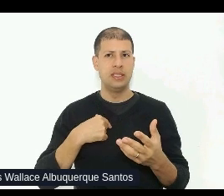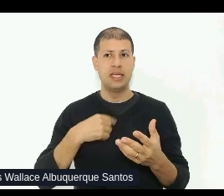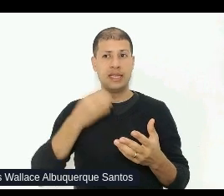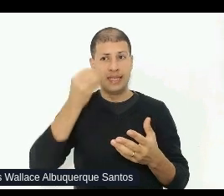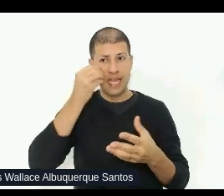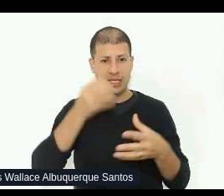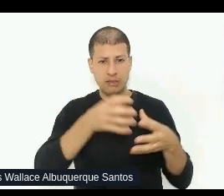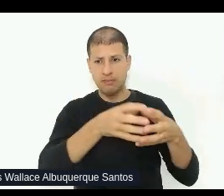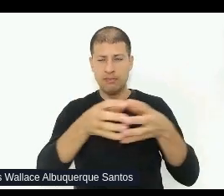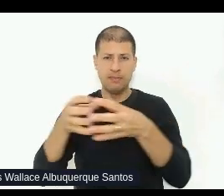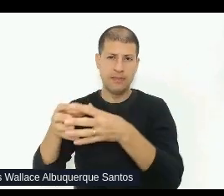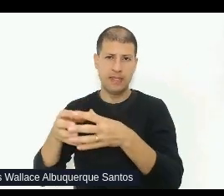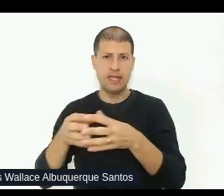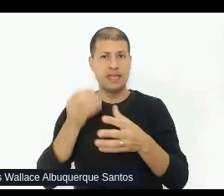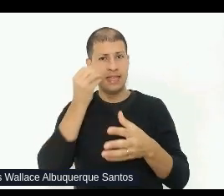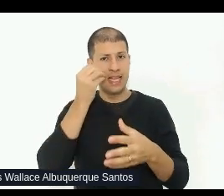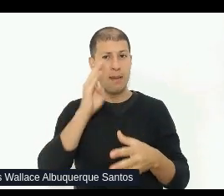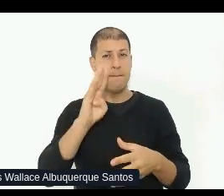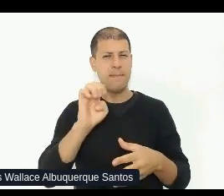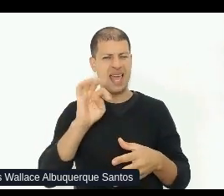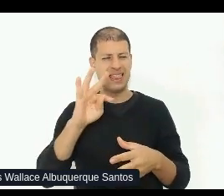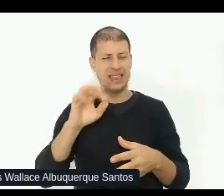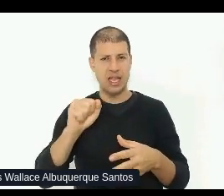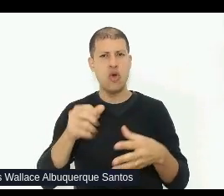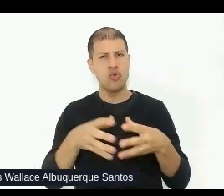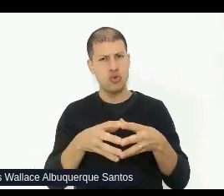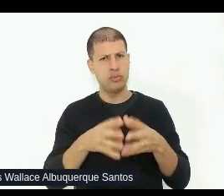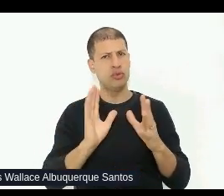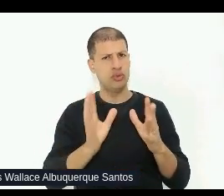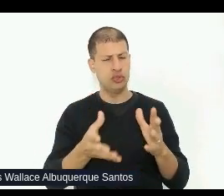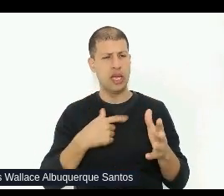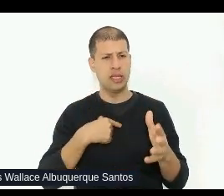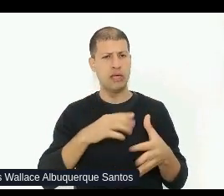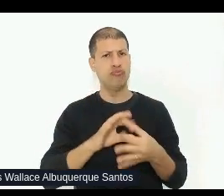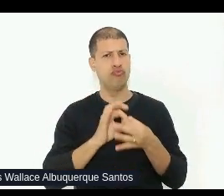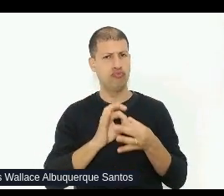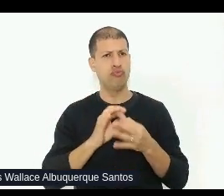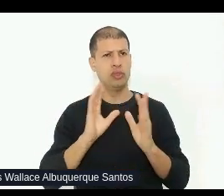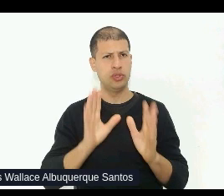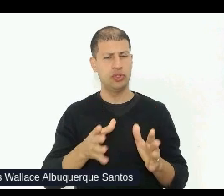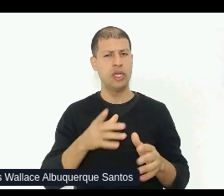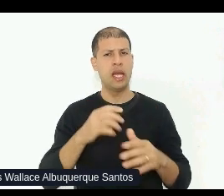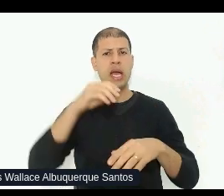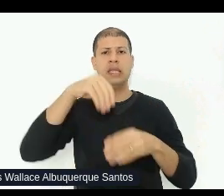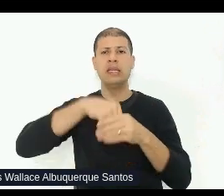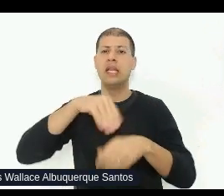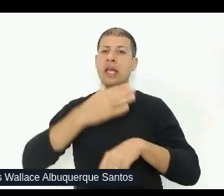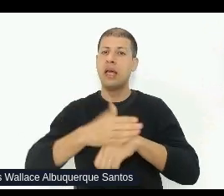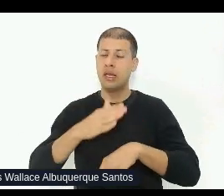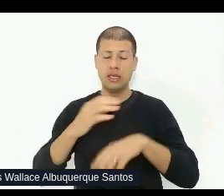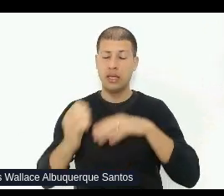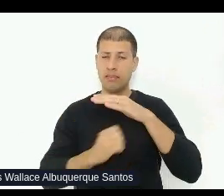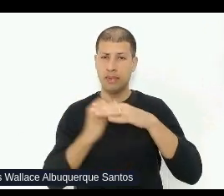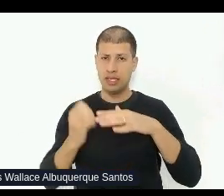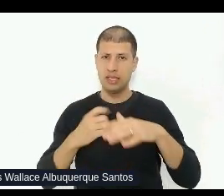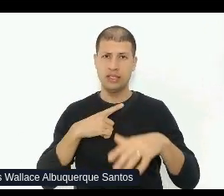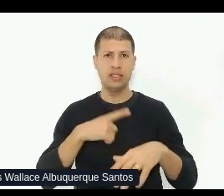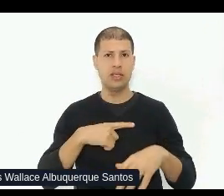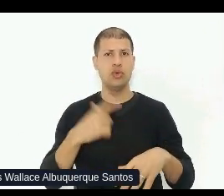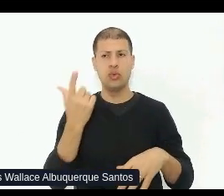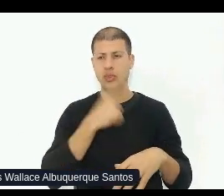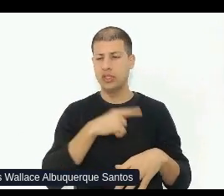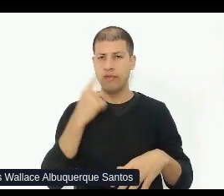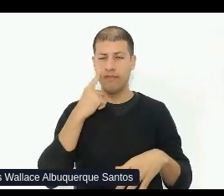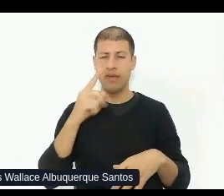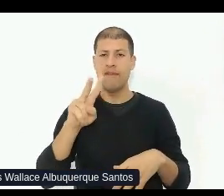Que é isso? É um grupo que eu já tenho ali fidelizado, digamos assim, dentro da empresa, para que eu possa validar de forma rápida as coisas. Então, se eu construir